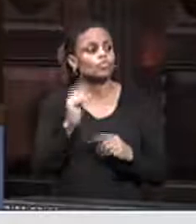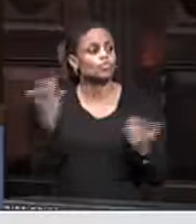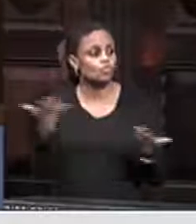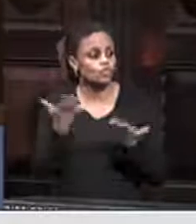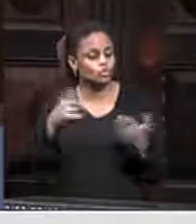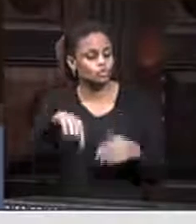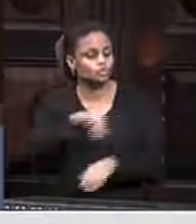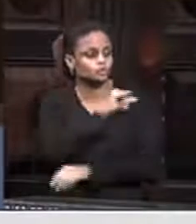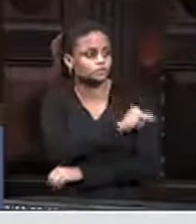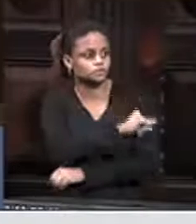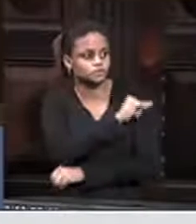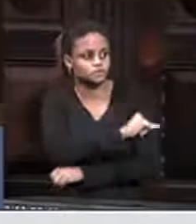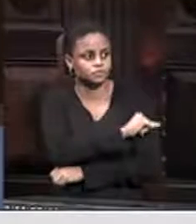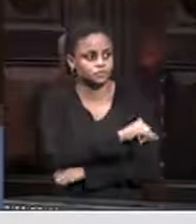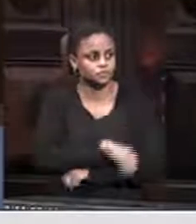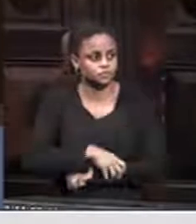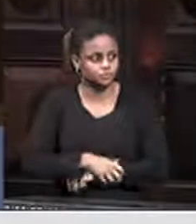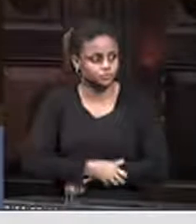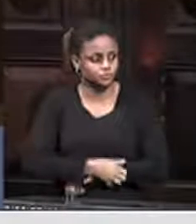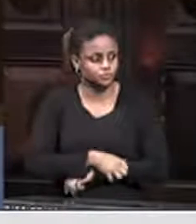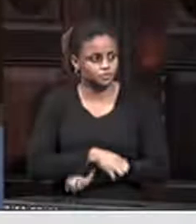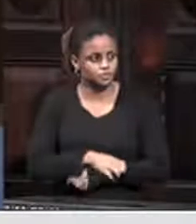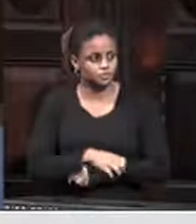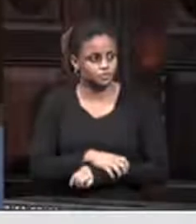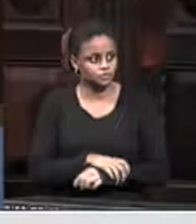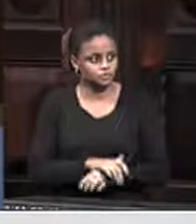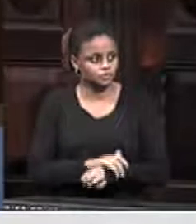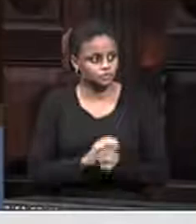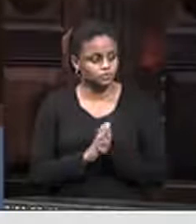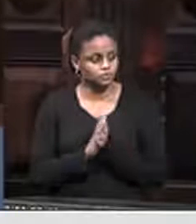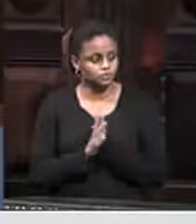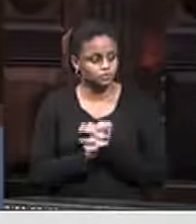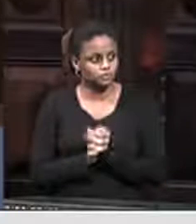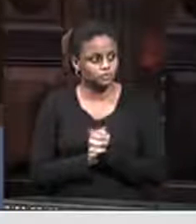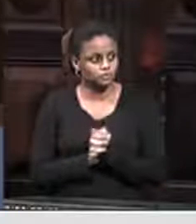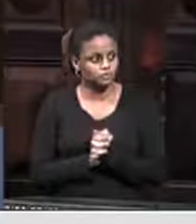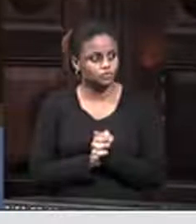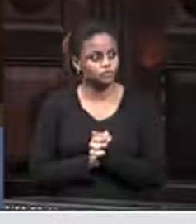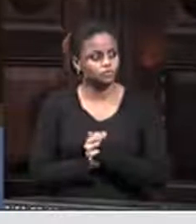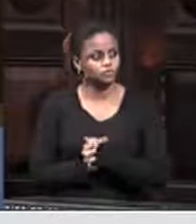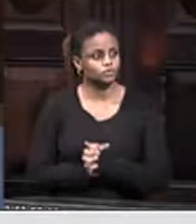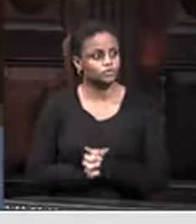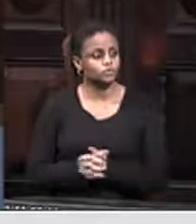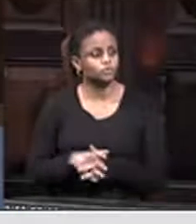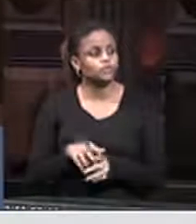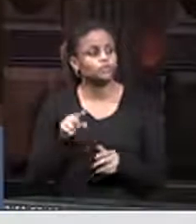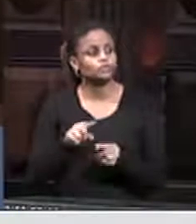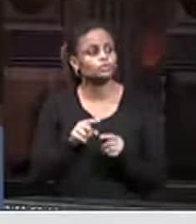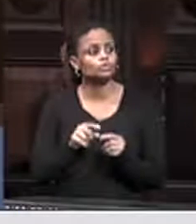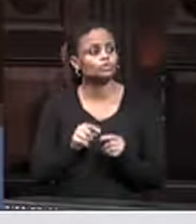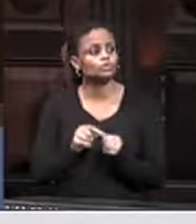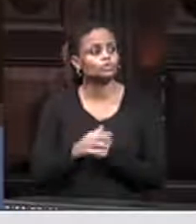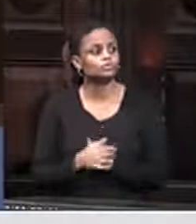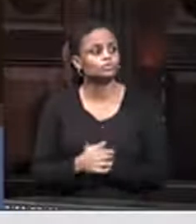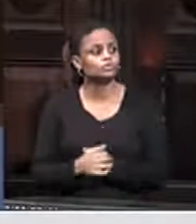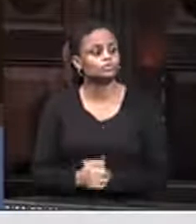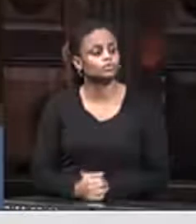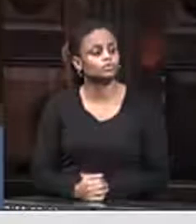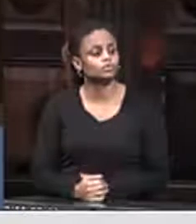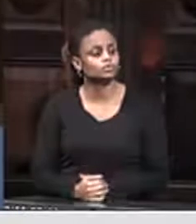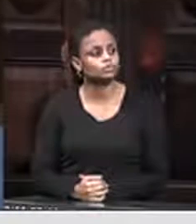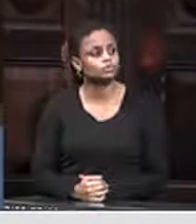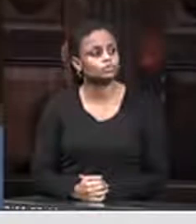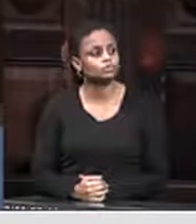estado do Rio de Janeiro, graça para a ocupação desses postos, única e exclusivamente, na maioria